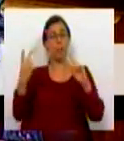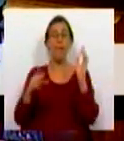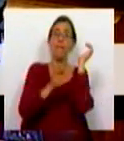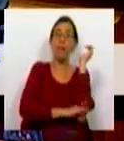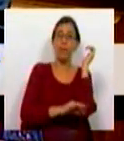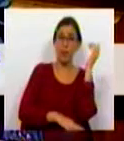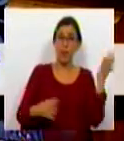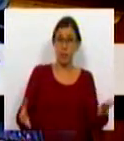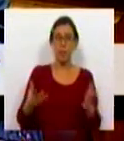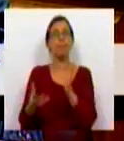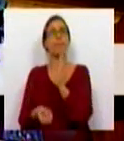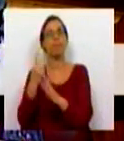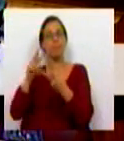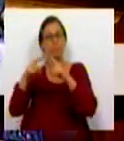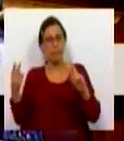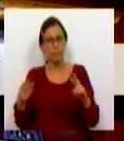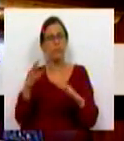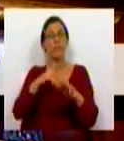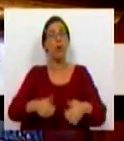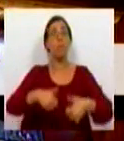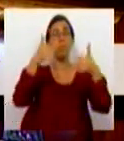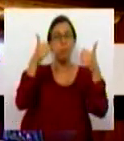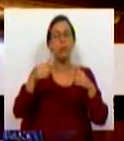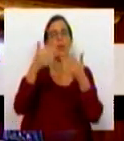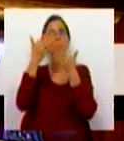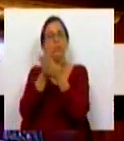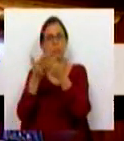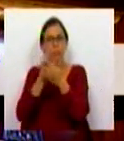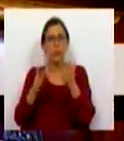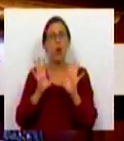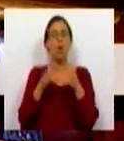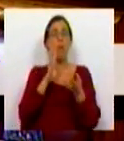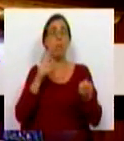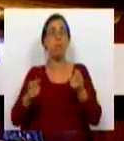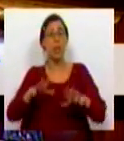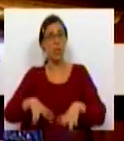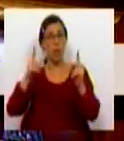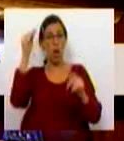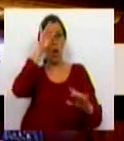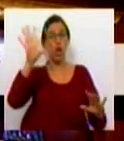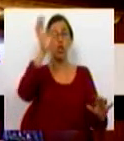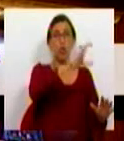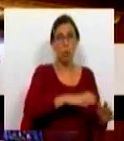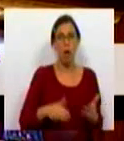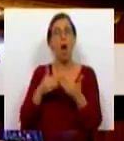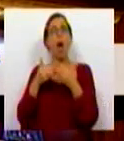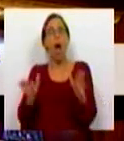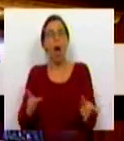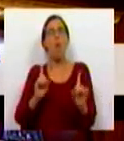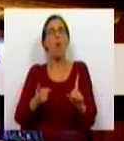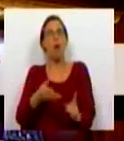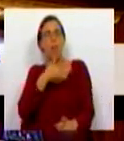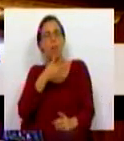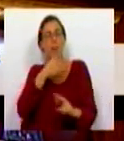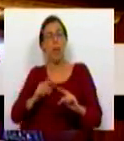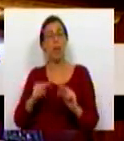das freguesias, criando as autarquias metropolitanas, democratizando as comissões de coordenação e desenvolvimento regional e abrindo as portas à